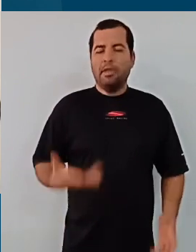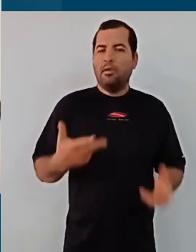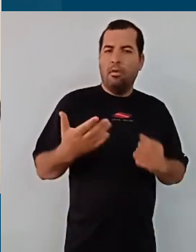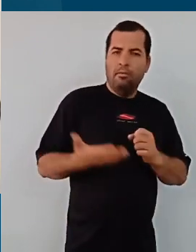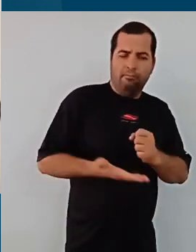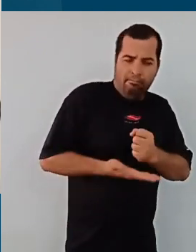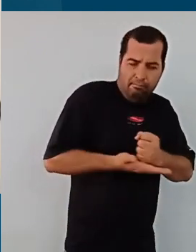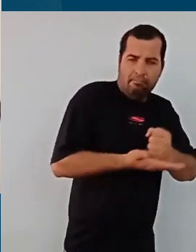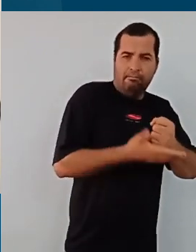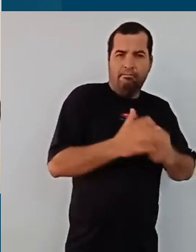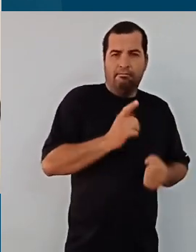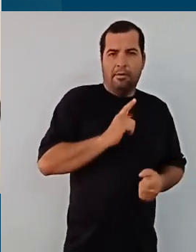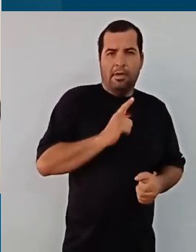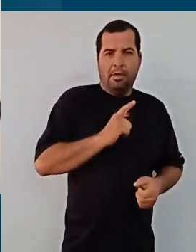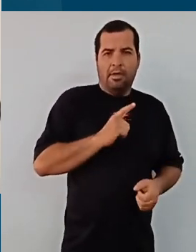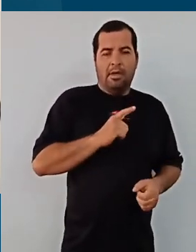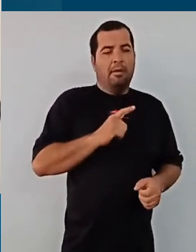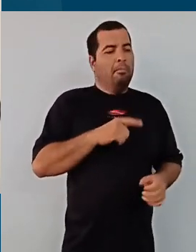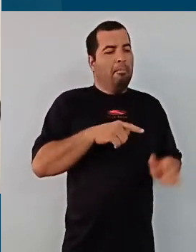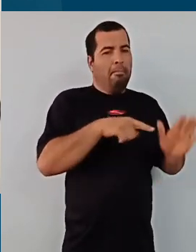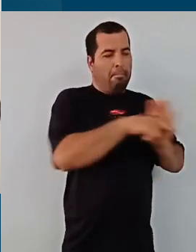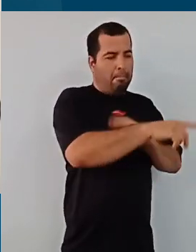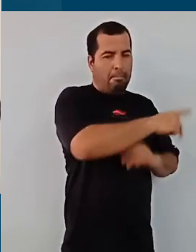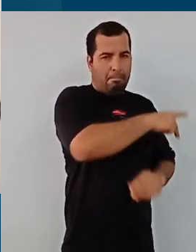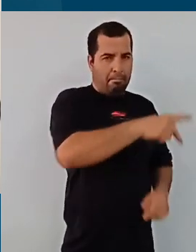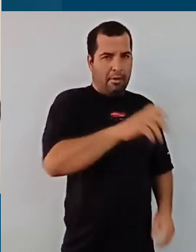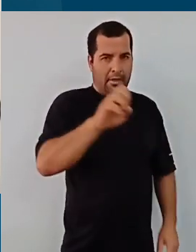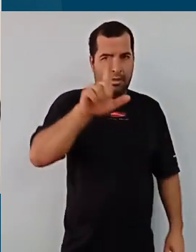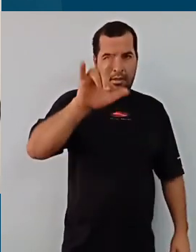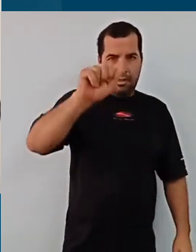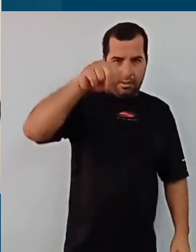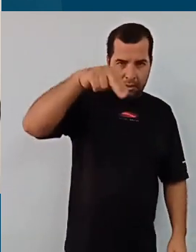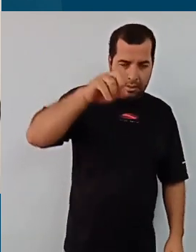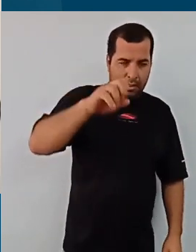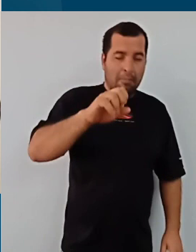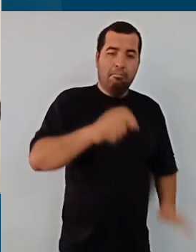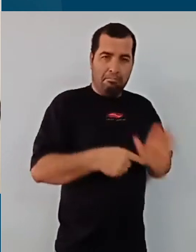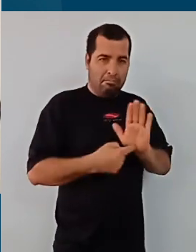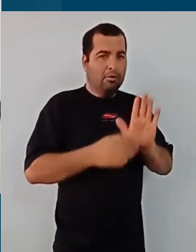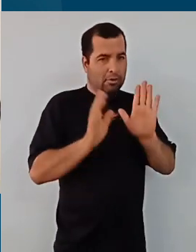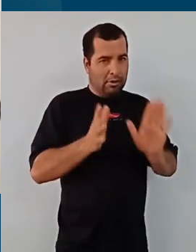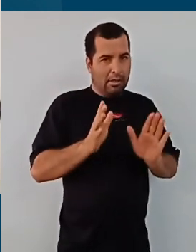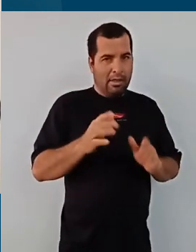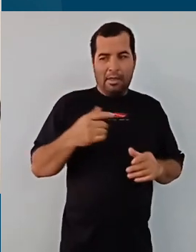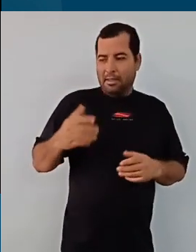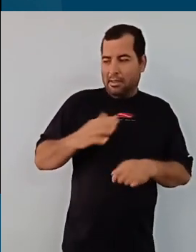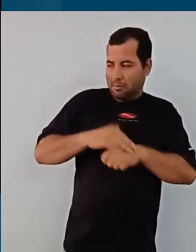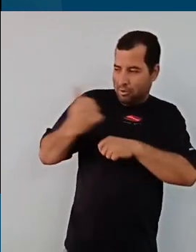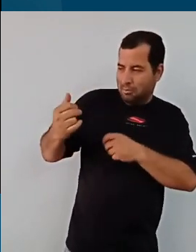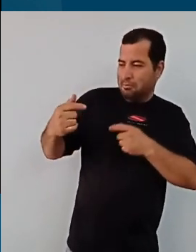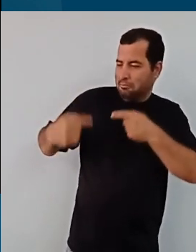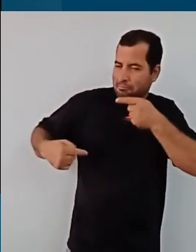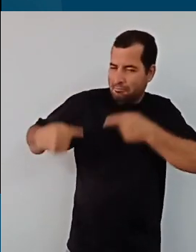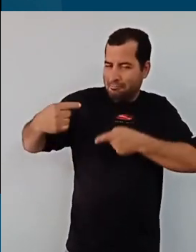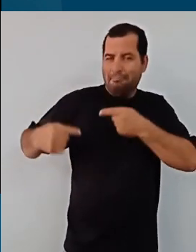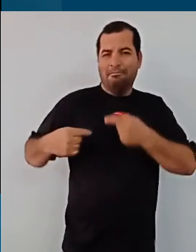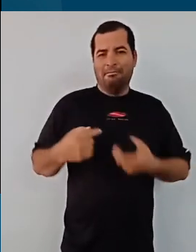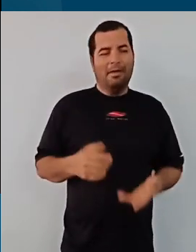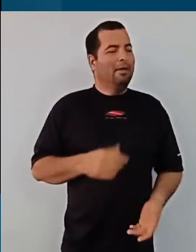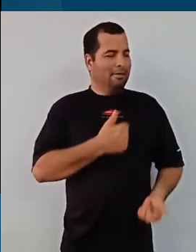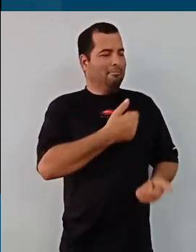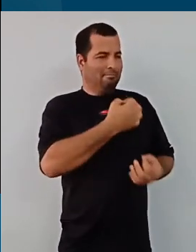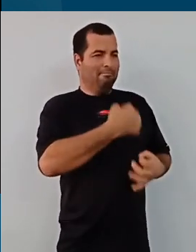apoiada nas perguntas que a professora Eliane apresentou, e já que você me chamou para o debate. Ah, claro,